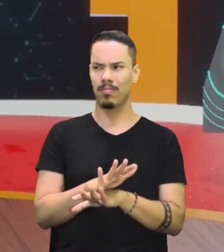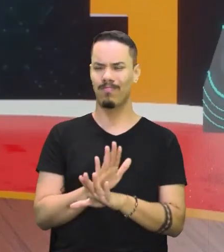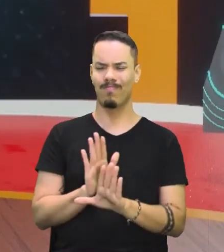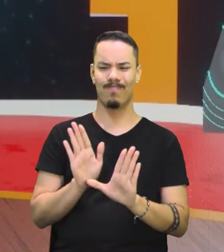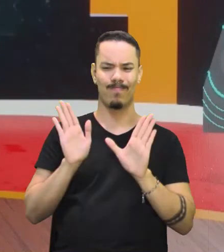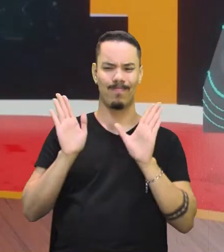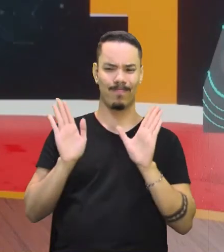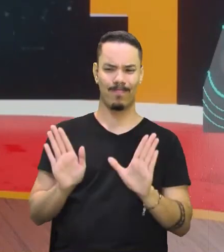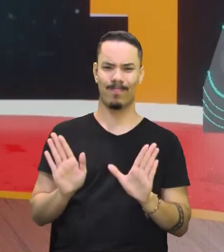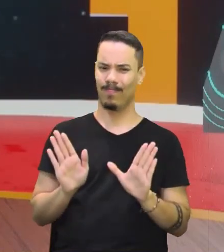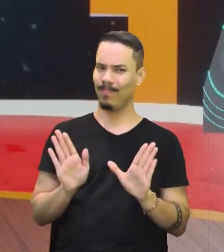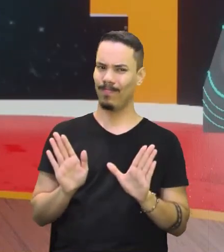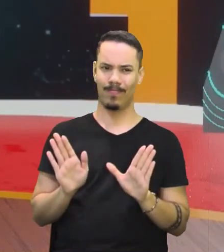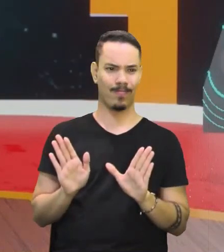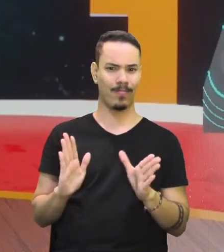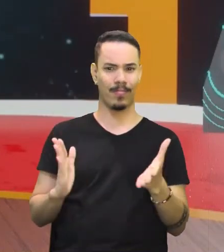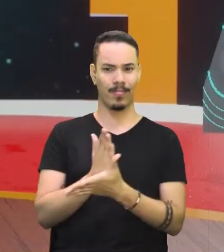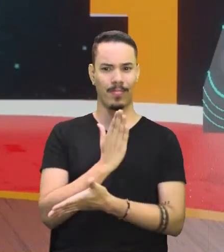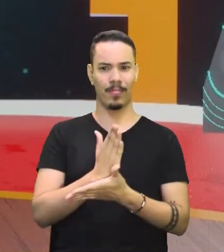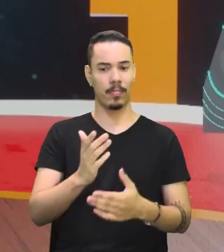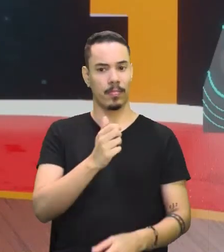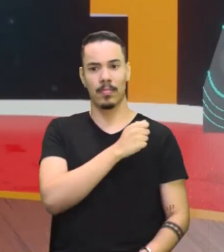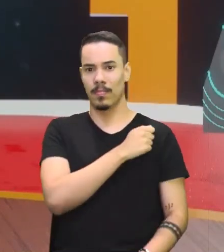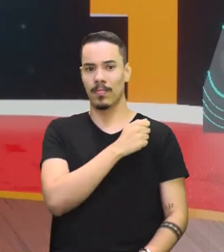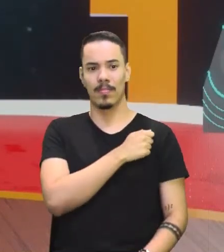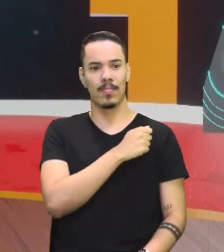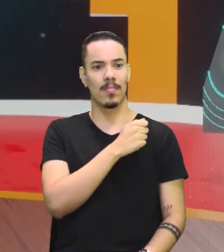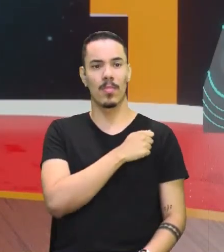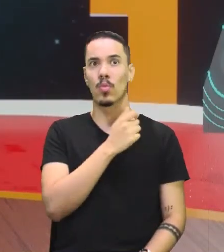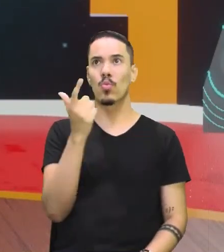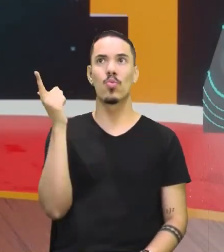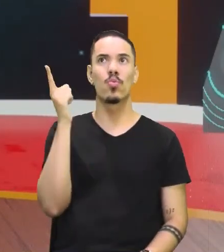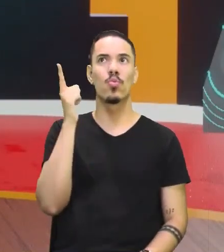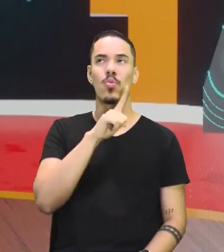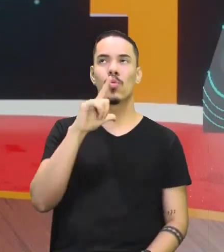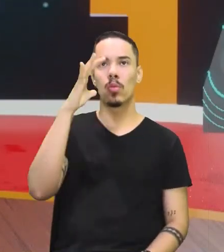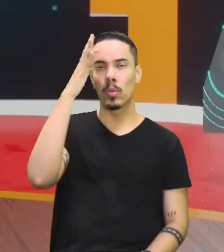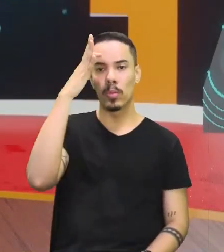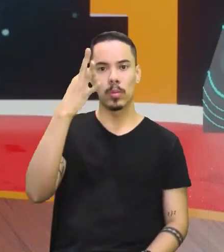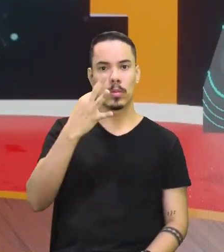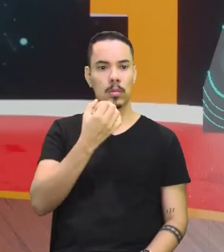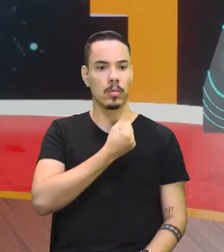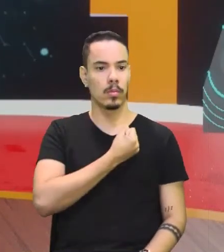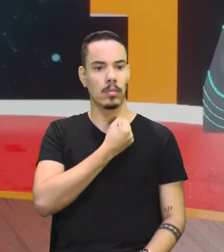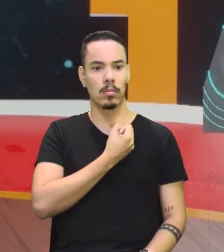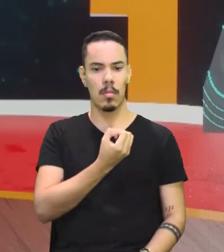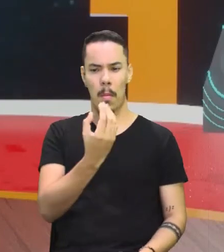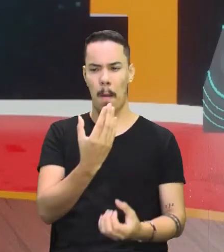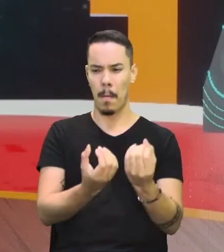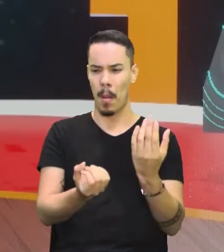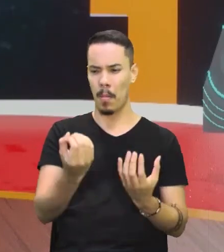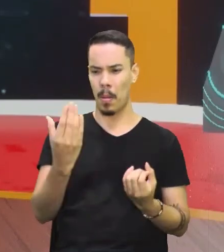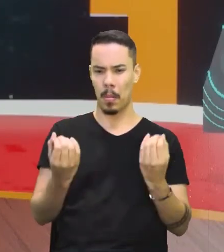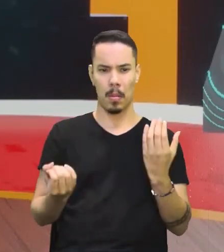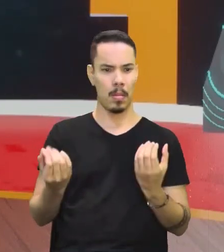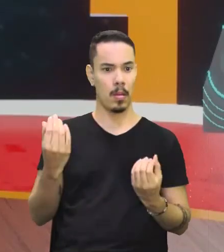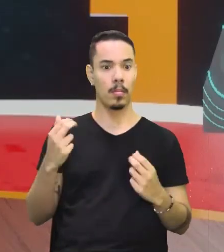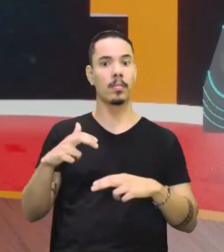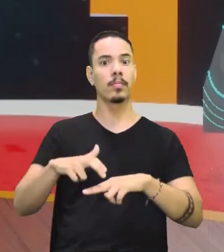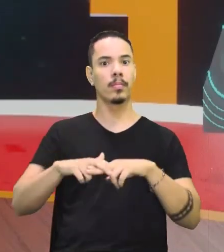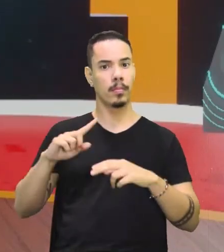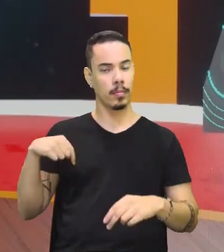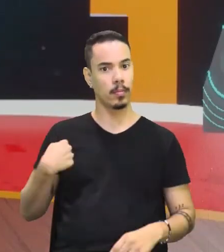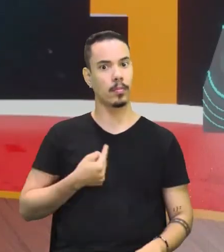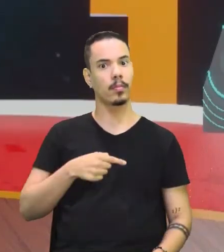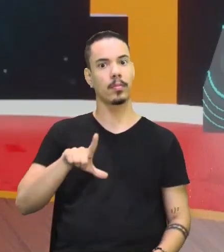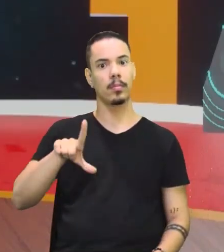que alguns alunos não iam conseguir compreender os números que foram aparecendo. Então, a gente prioriza quando a gente faz aqui, né?